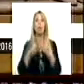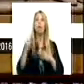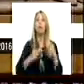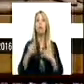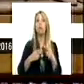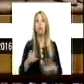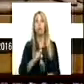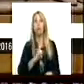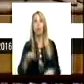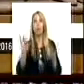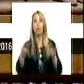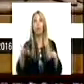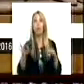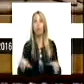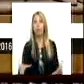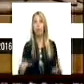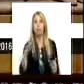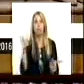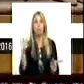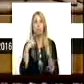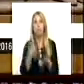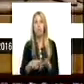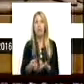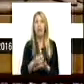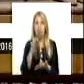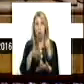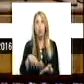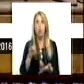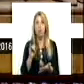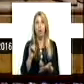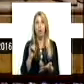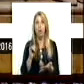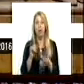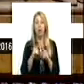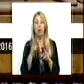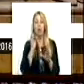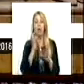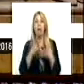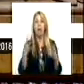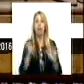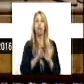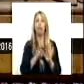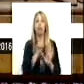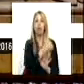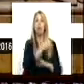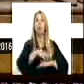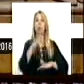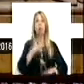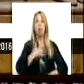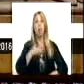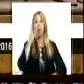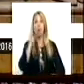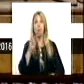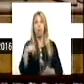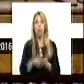são contra o fim da isenção do IMI para os fundos imobiliários. Não querem que a banca pague mais, não querem que as